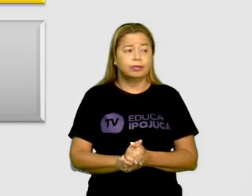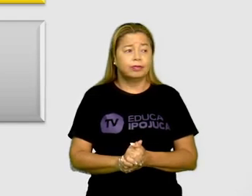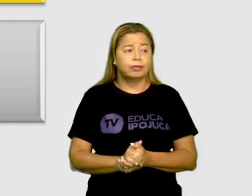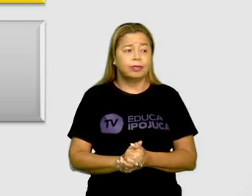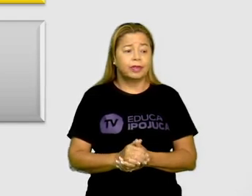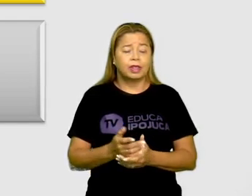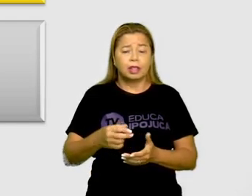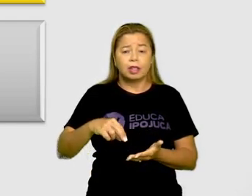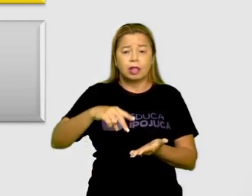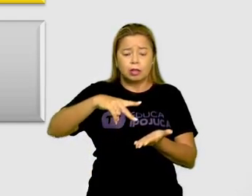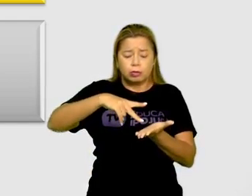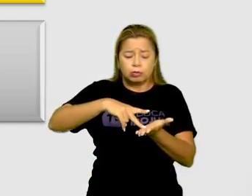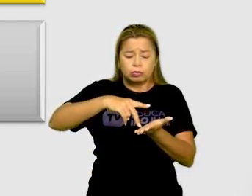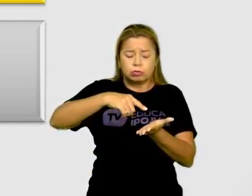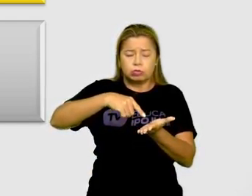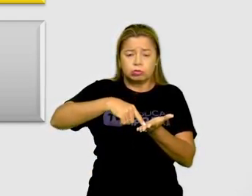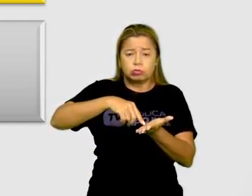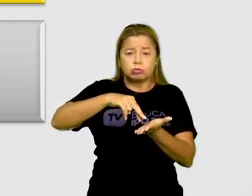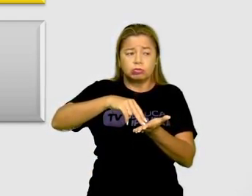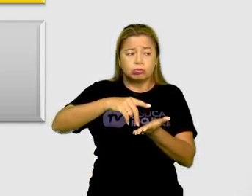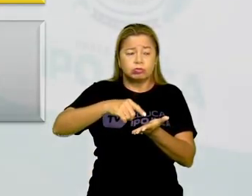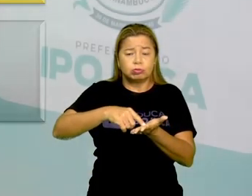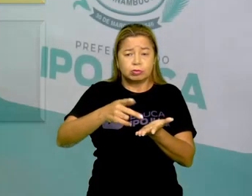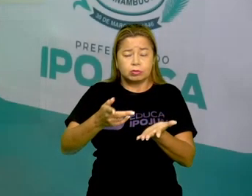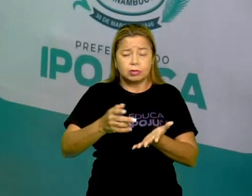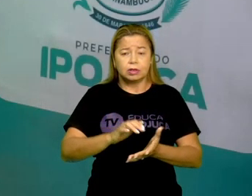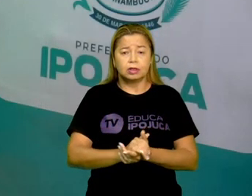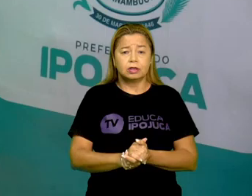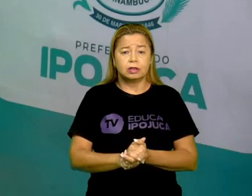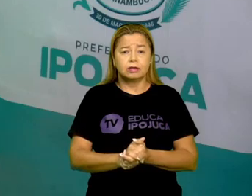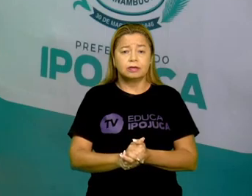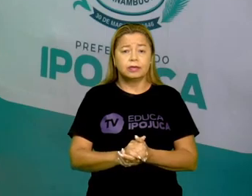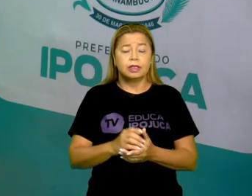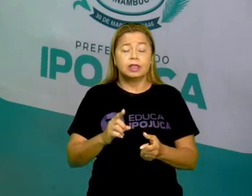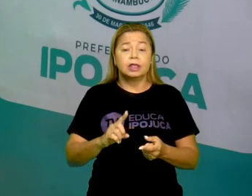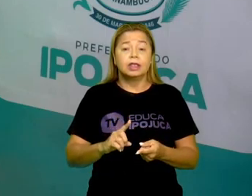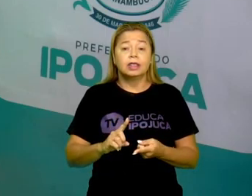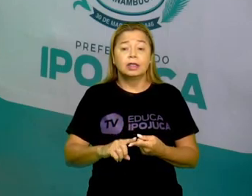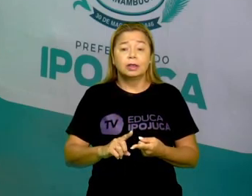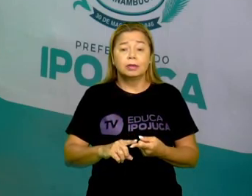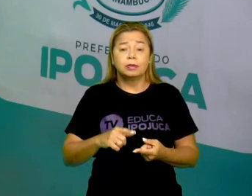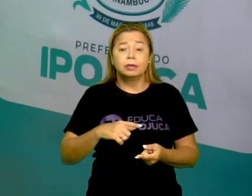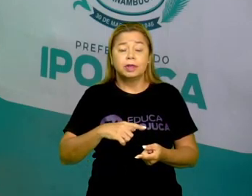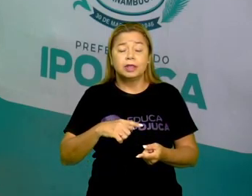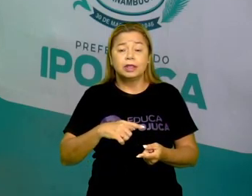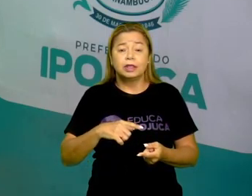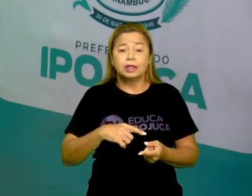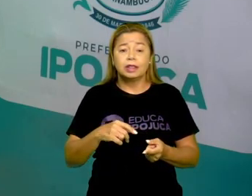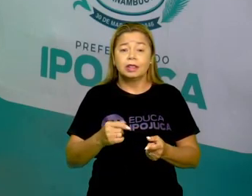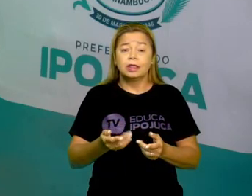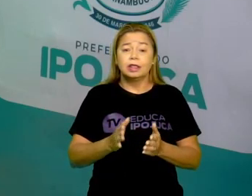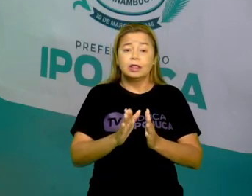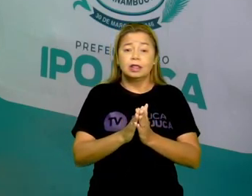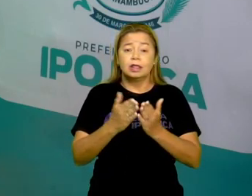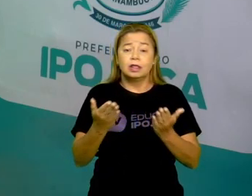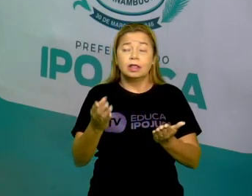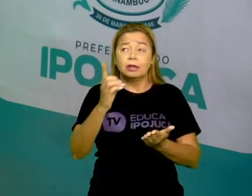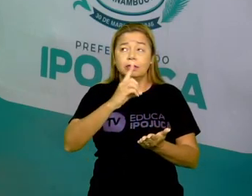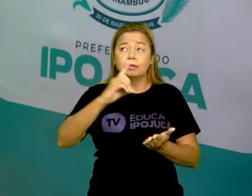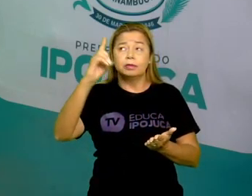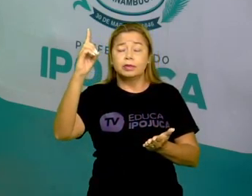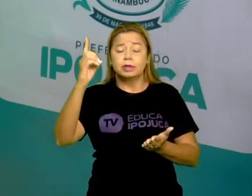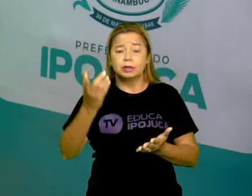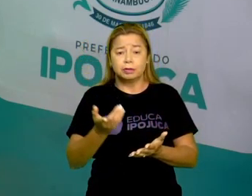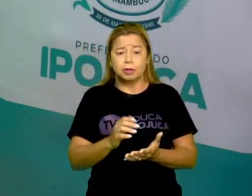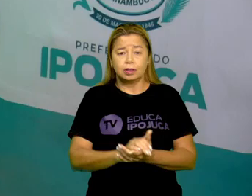o passo, né? Inclusive, essas medidas estão até lá no Antigo Testamento da Bíblia. Pois é, não